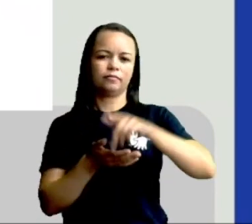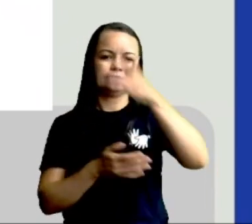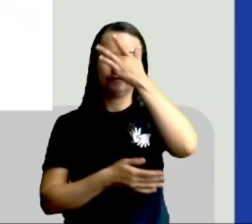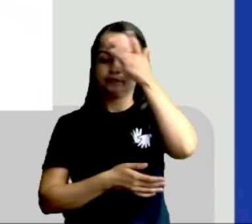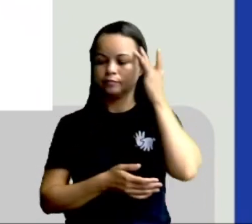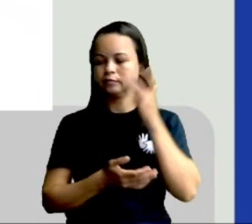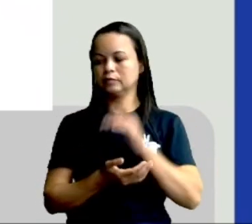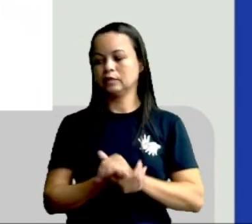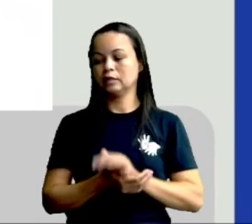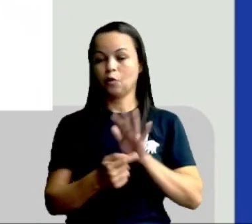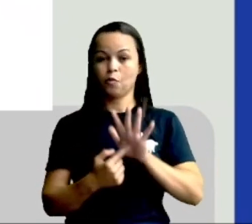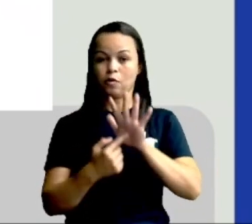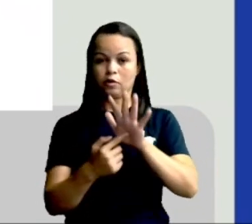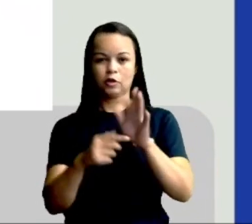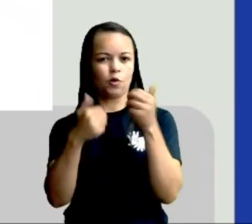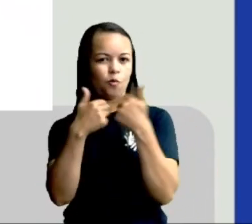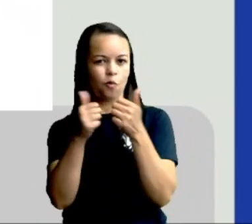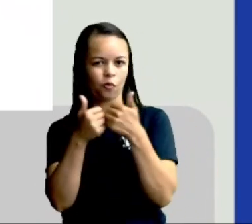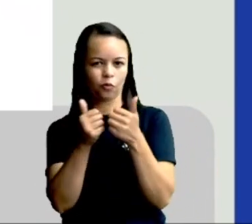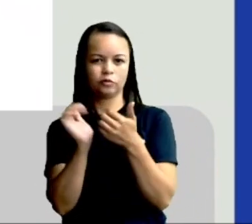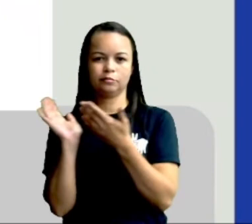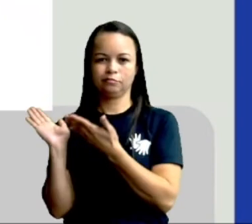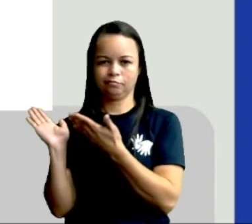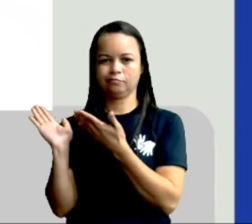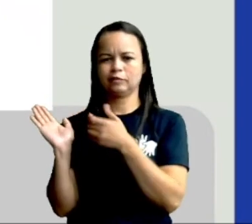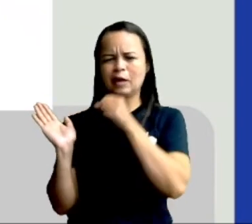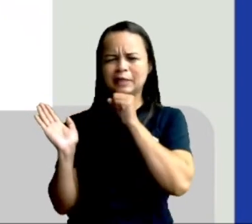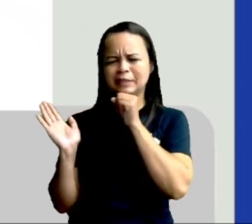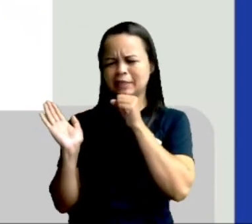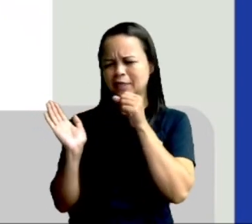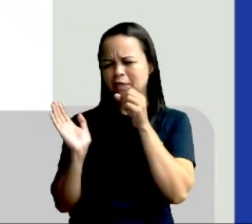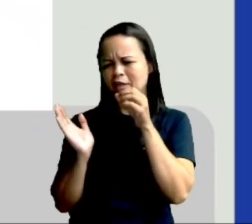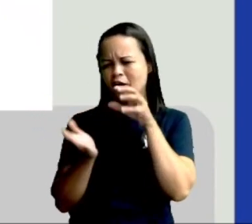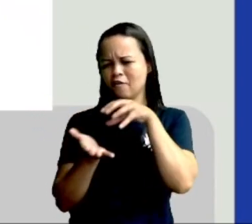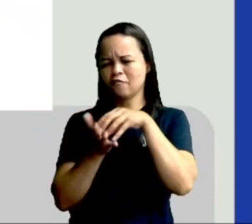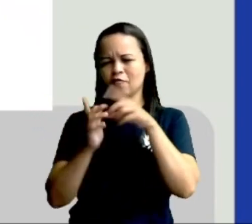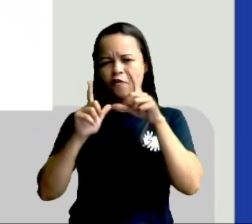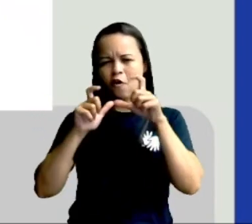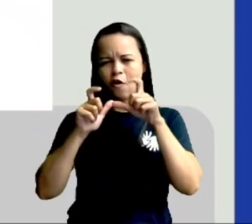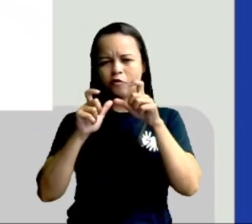Aparecimento do ônibus. Eita, olha um ônibus antigo aí, essa foto do meio.